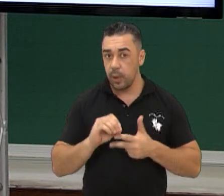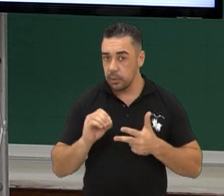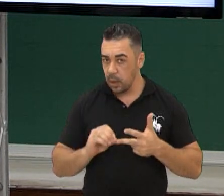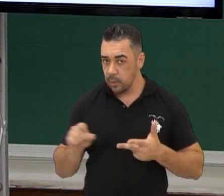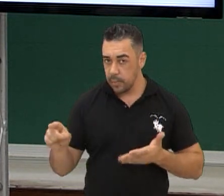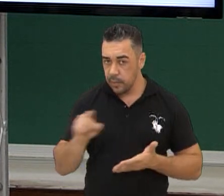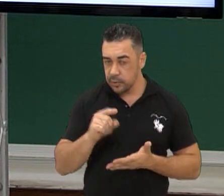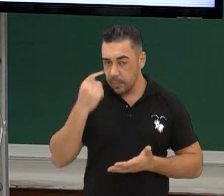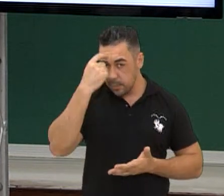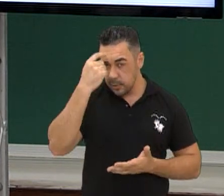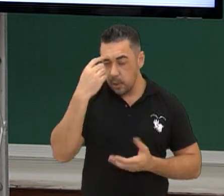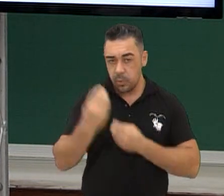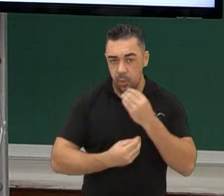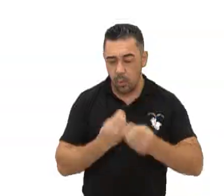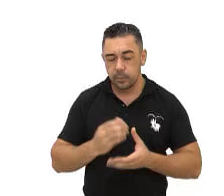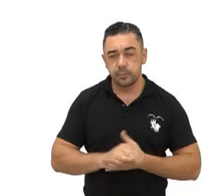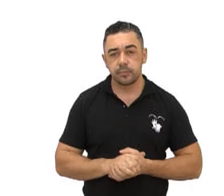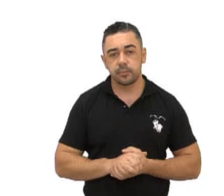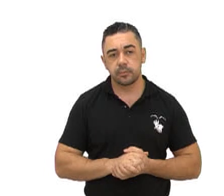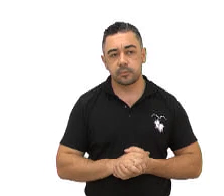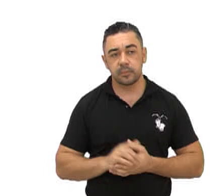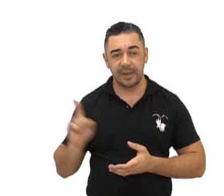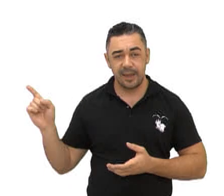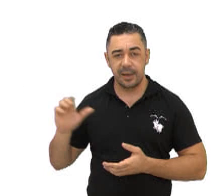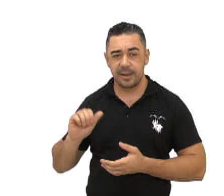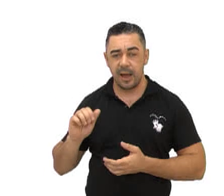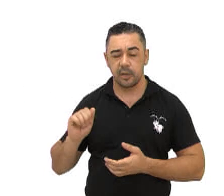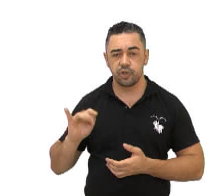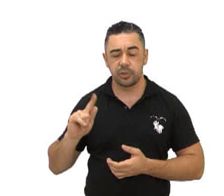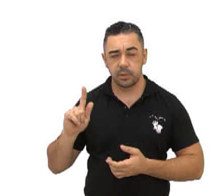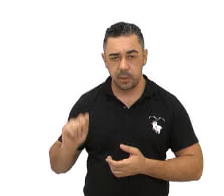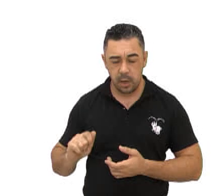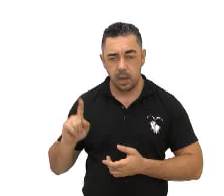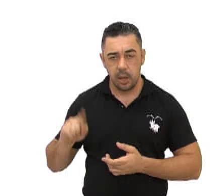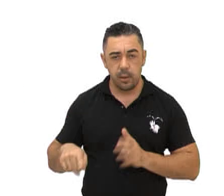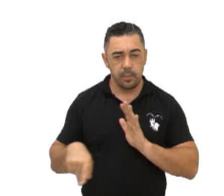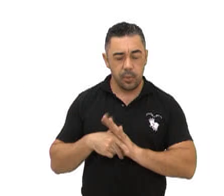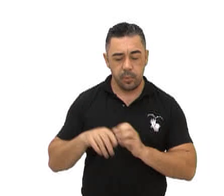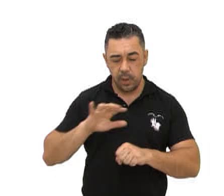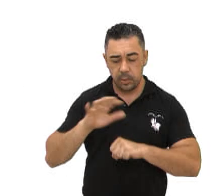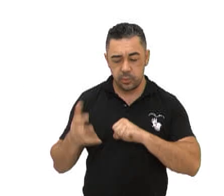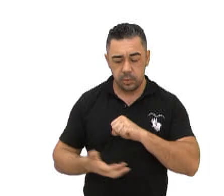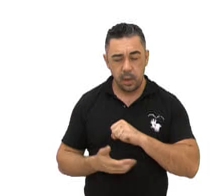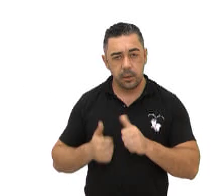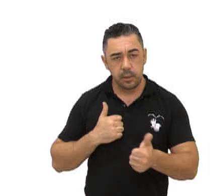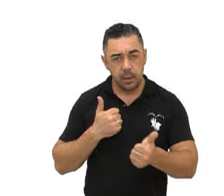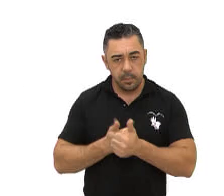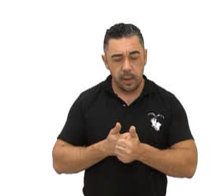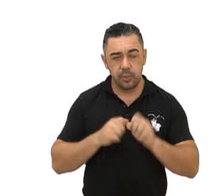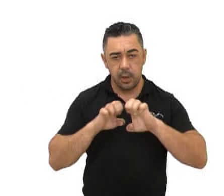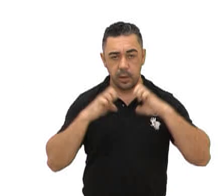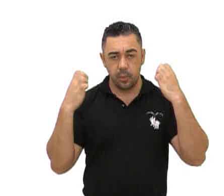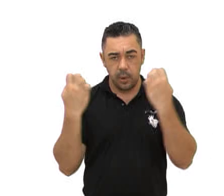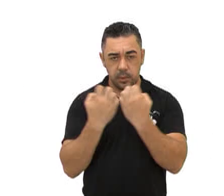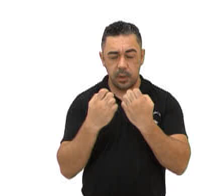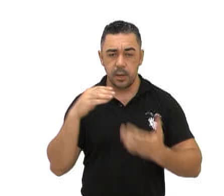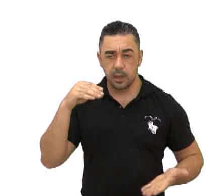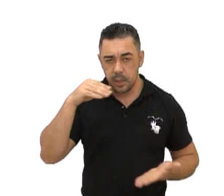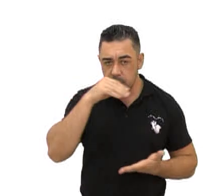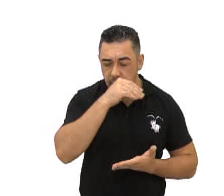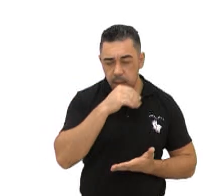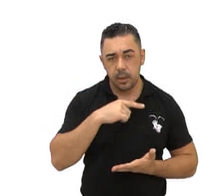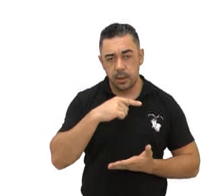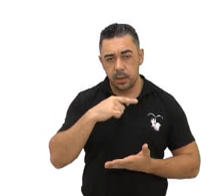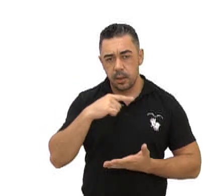Enem agora para você ver como é cobrado. A caatinga é um ecossistema que se encontra nos lados equatoriais dos desertos quentes,